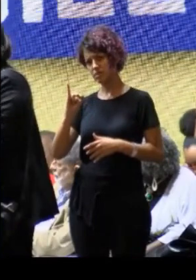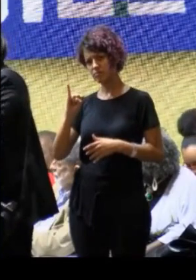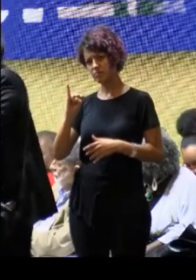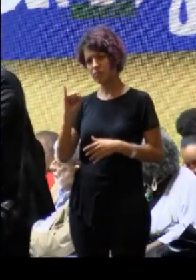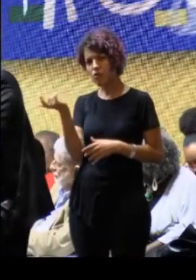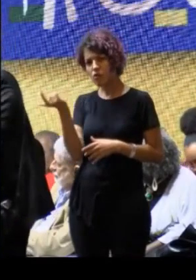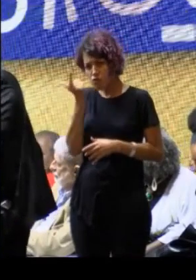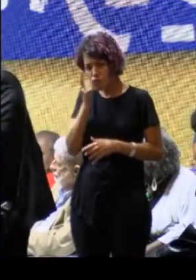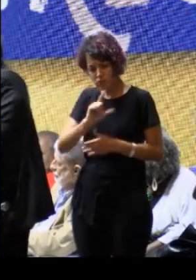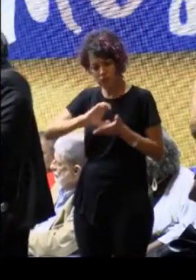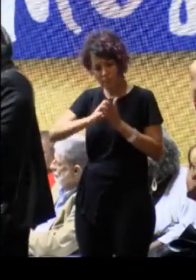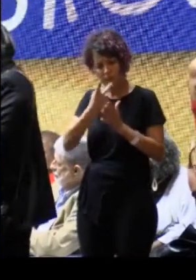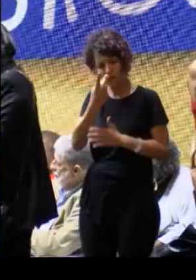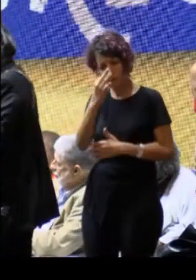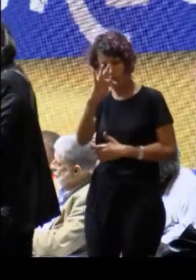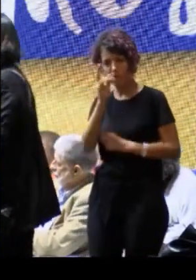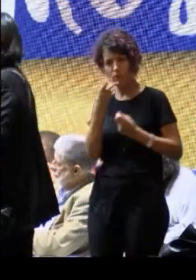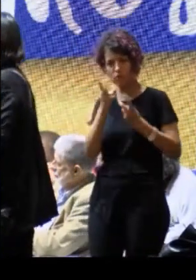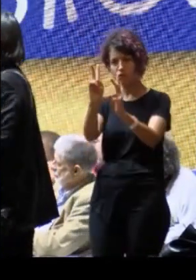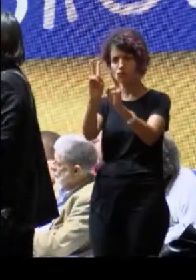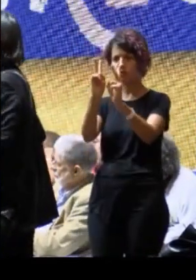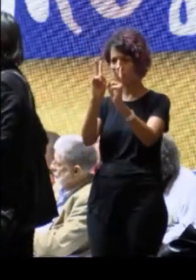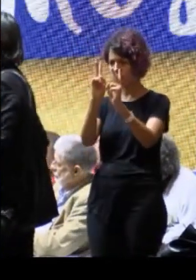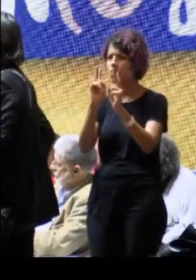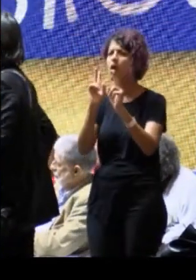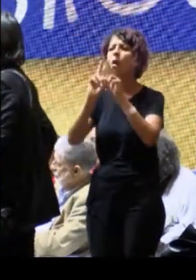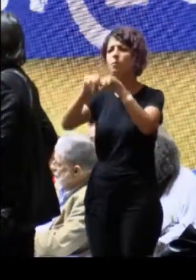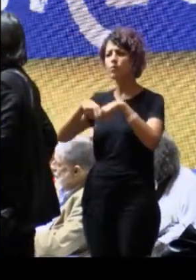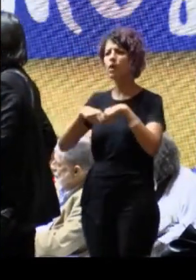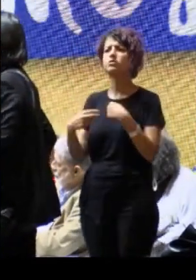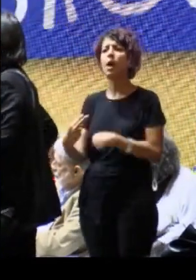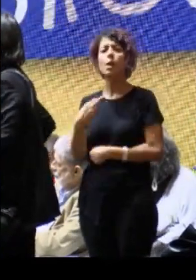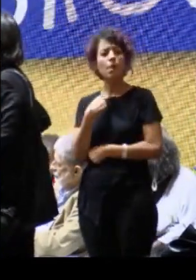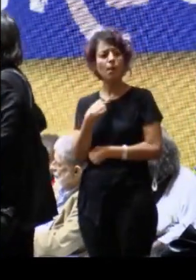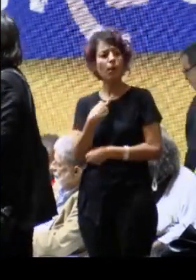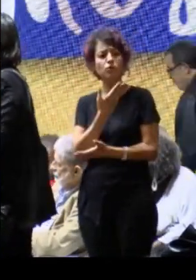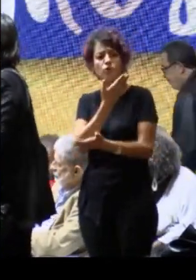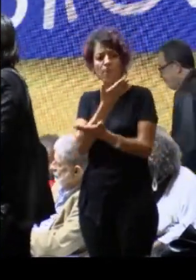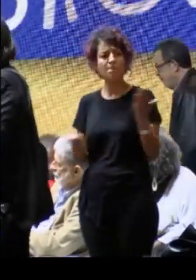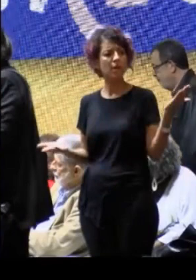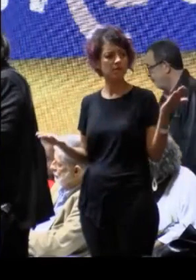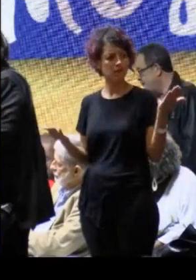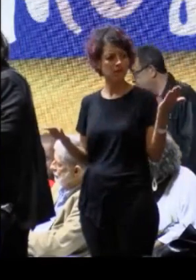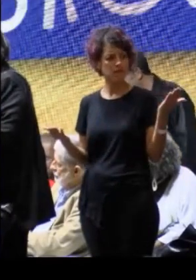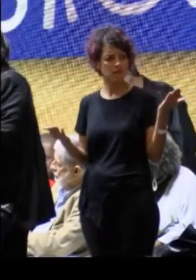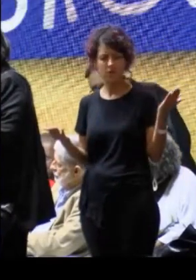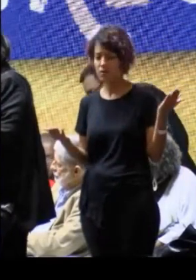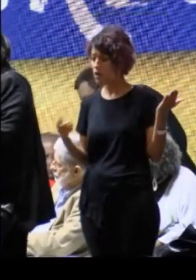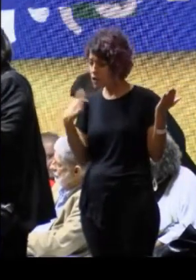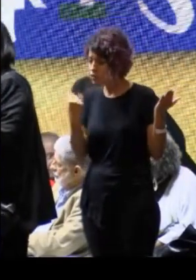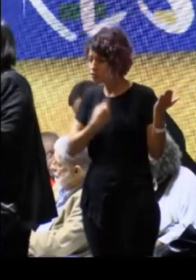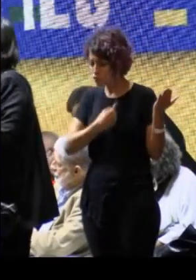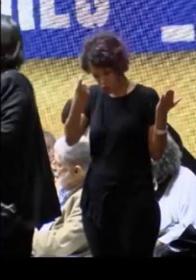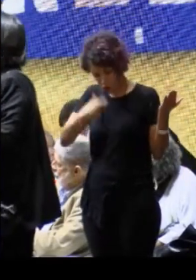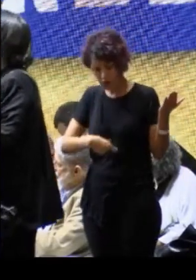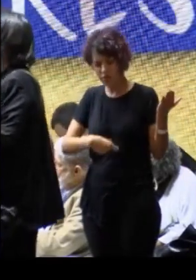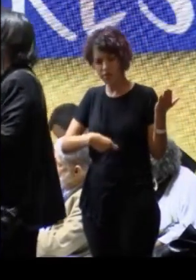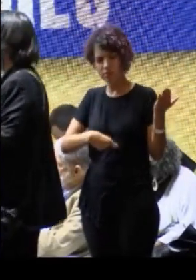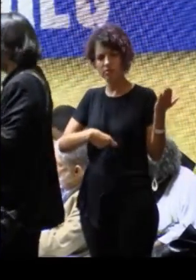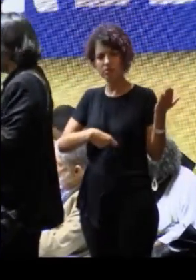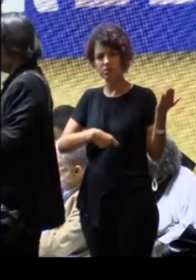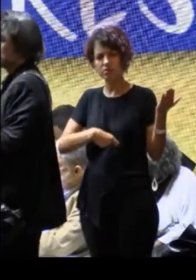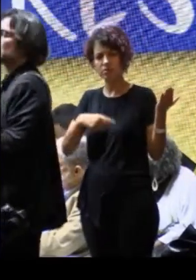É ele não perder a noção de quem nós nascemos para